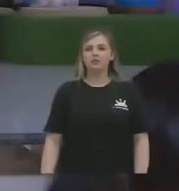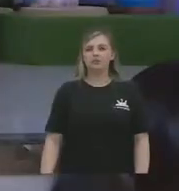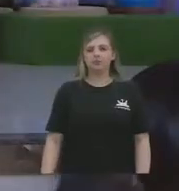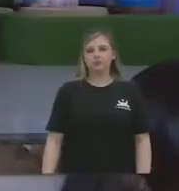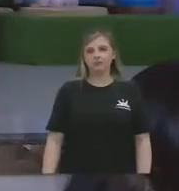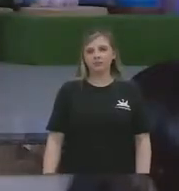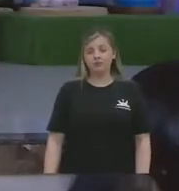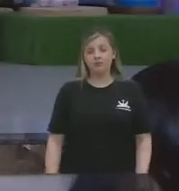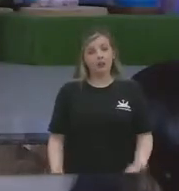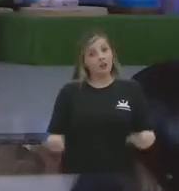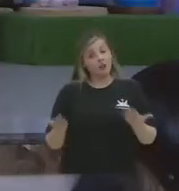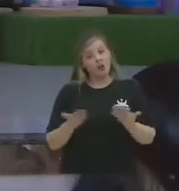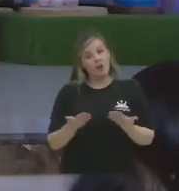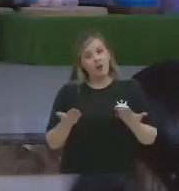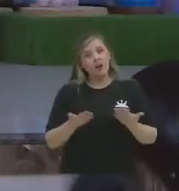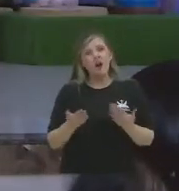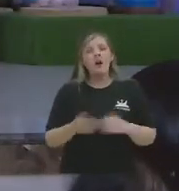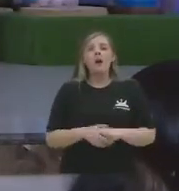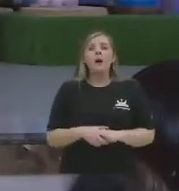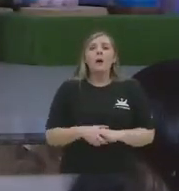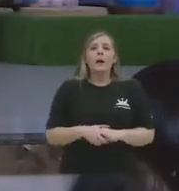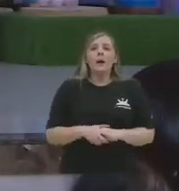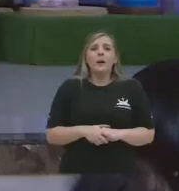E agora,